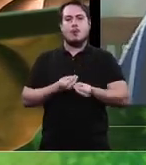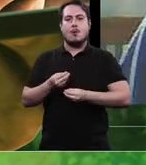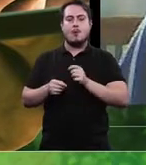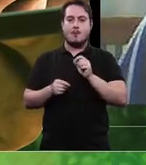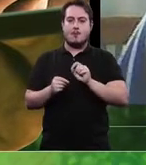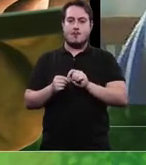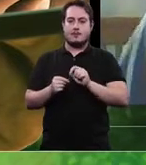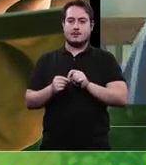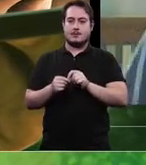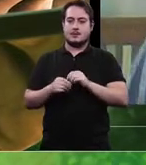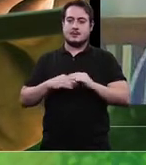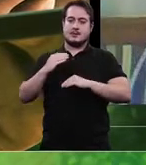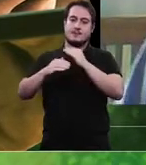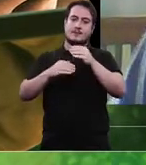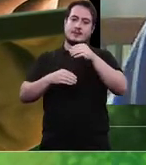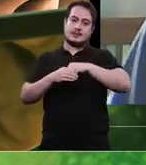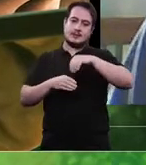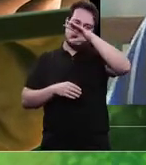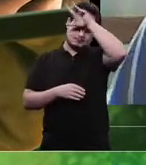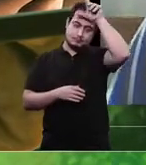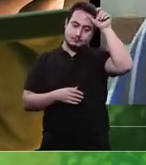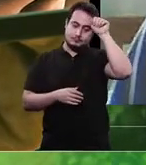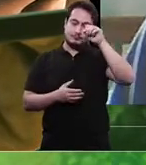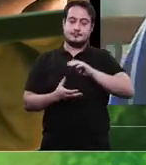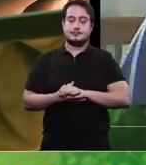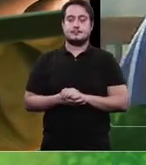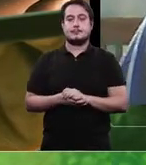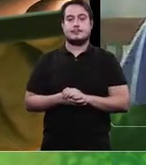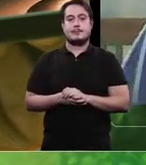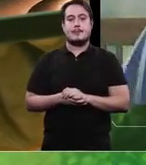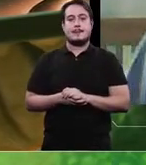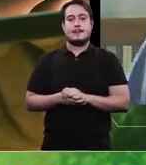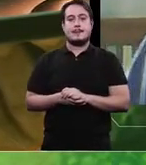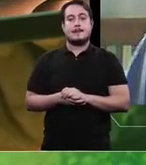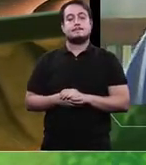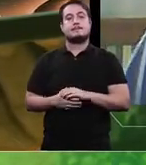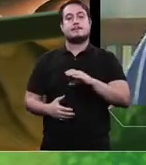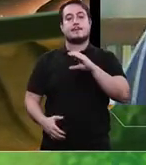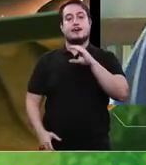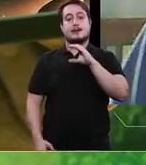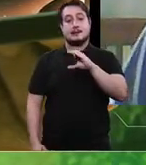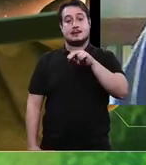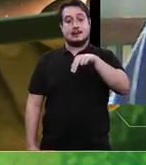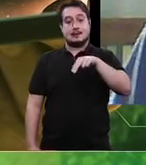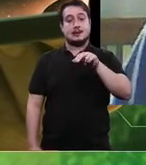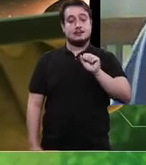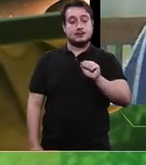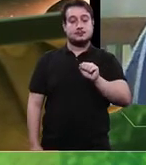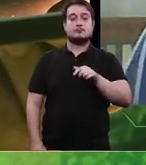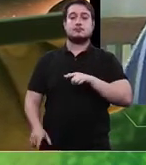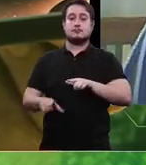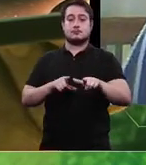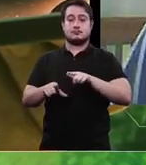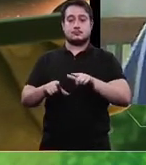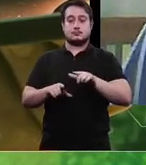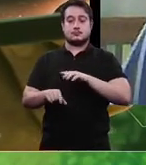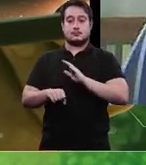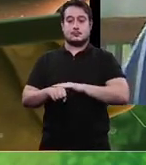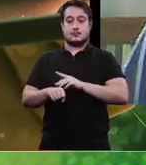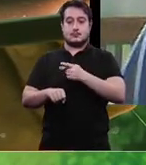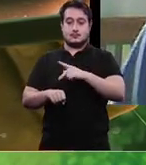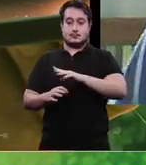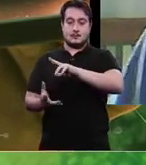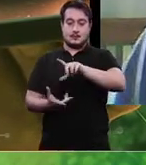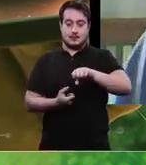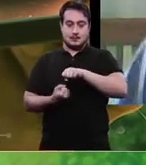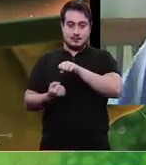se desenvolver na Amazônia? Né? Então, a CNA ela trabalha em prol da sustentabilidade